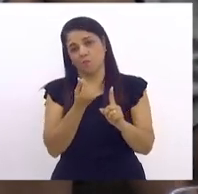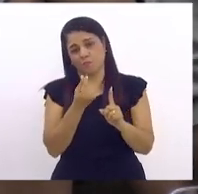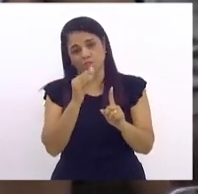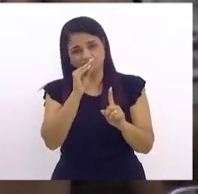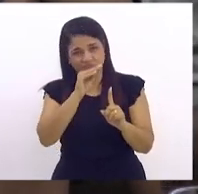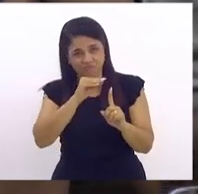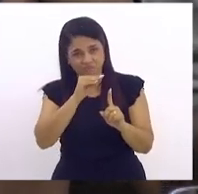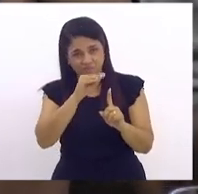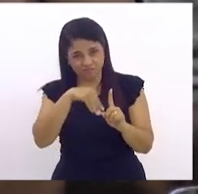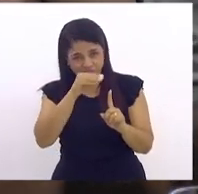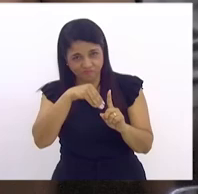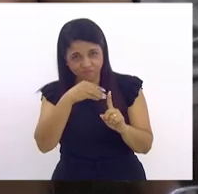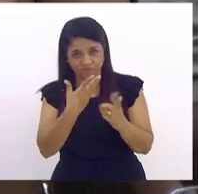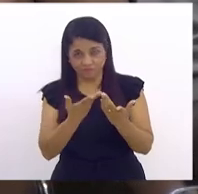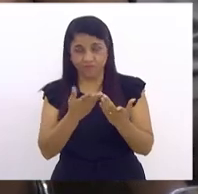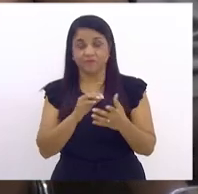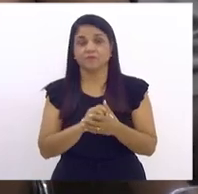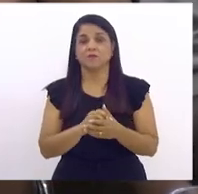União,